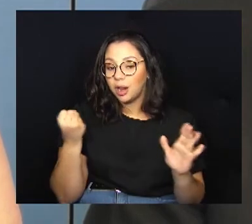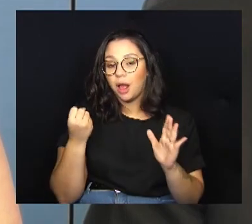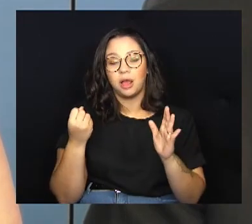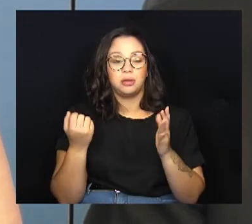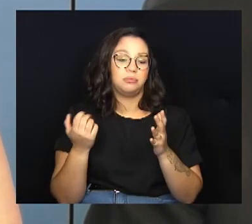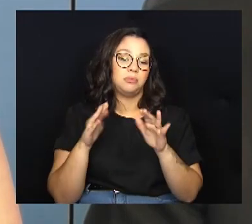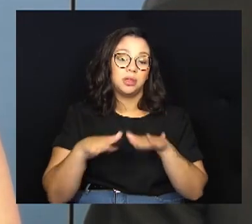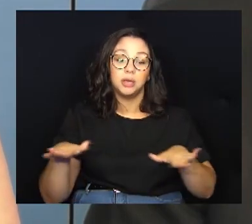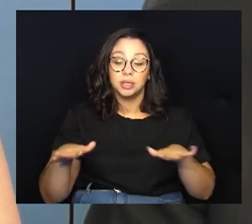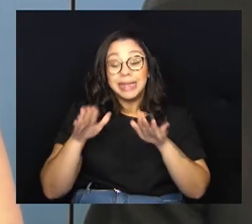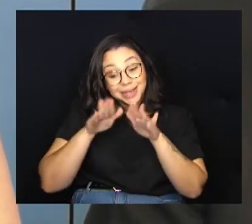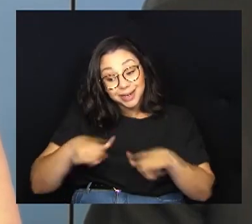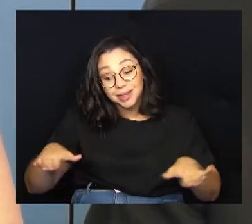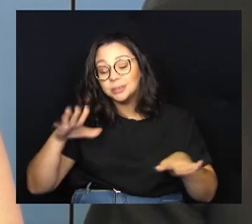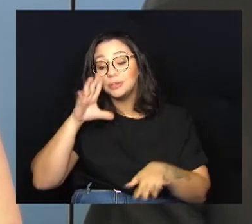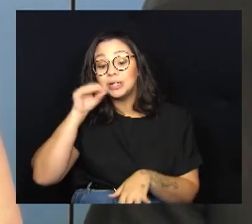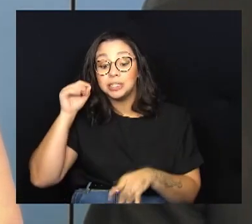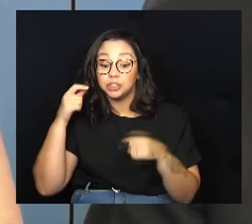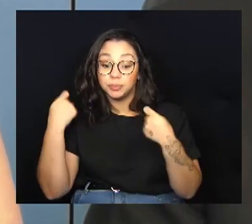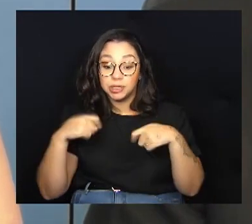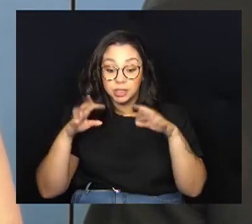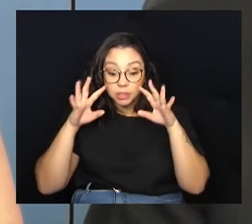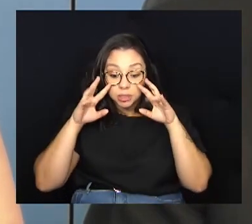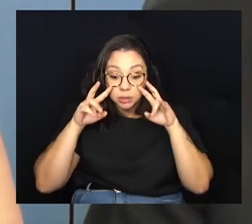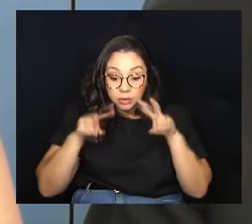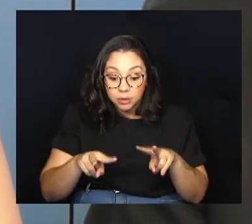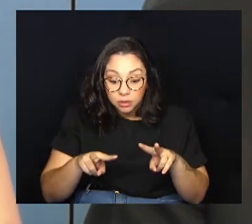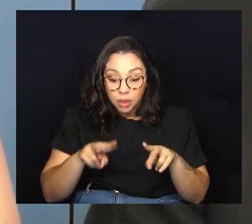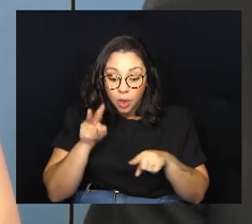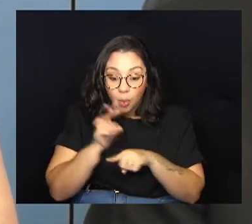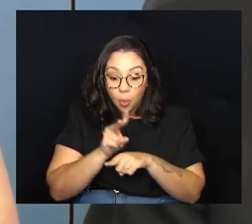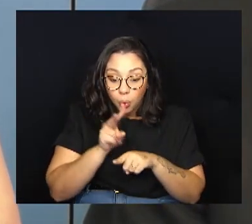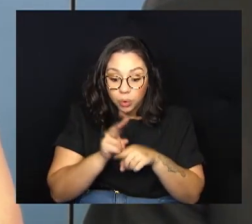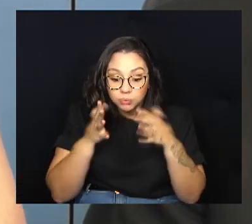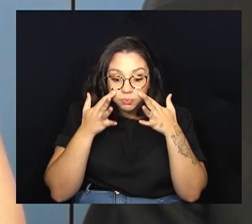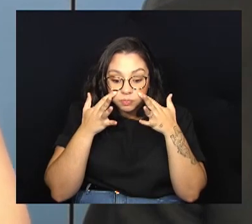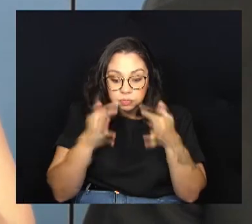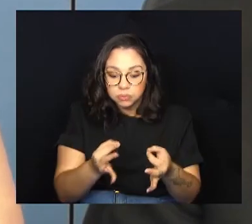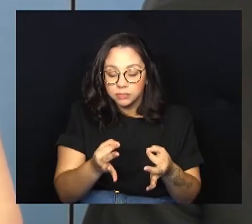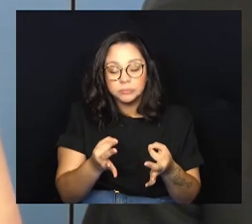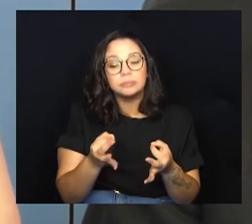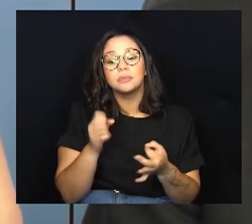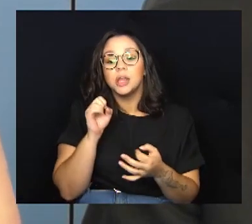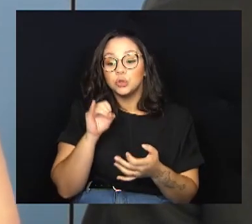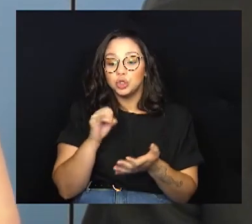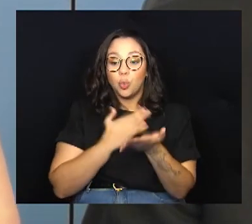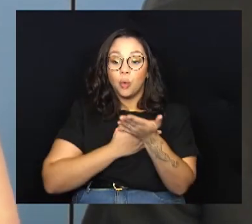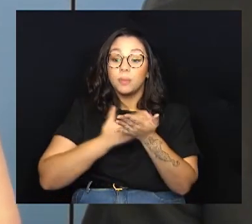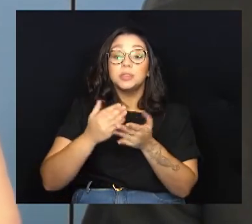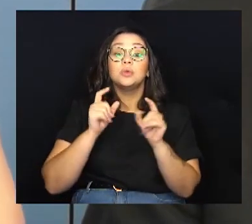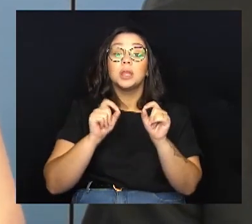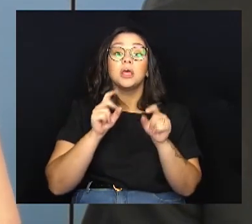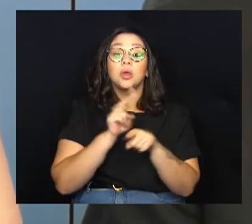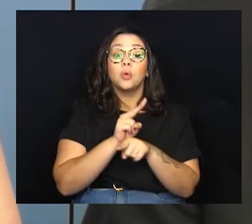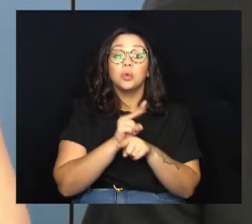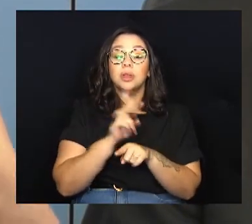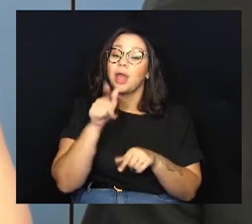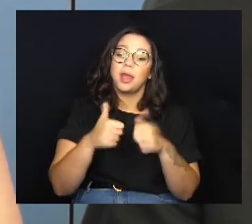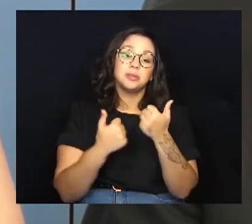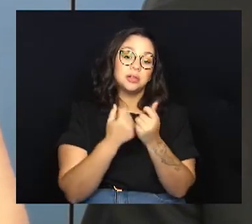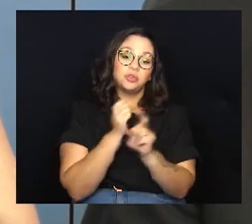cooptado e tudo isso. Mas, por exemplo, hoje, quando a gente pensa numa situação de uma criança